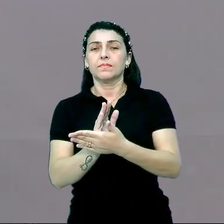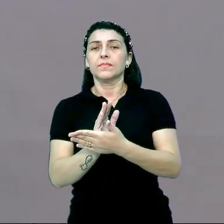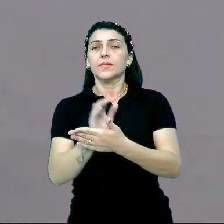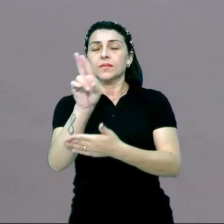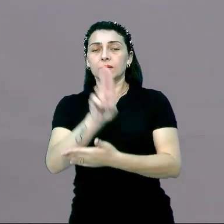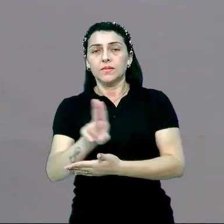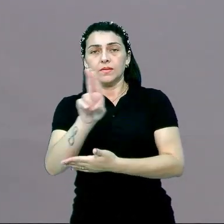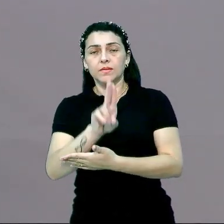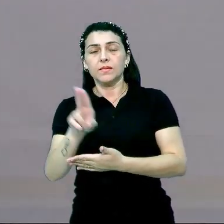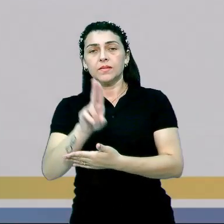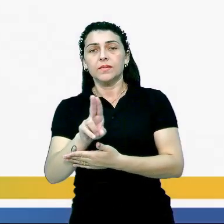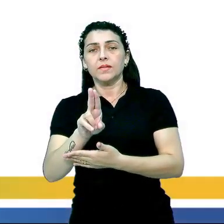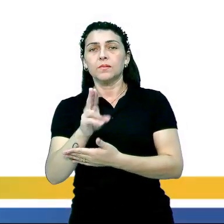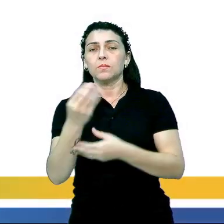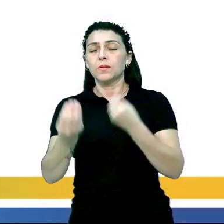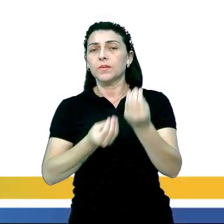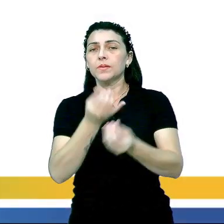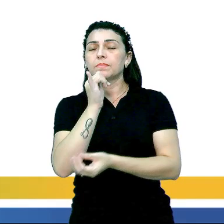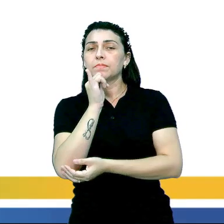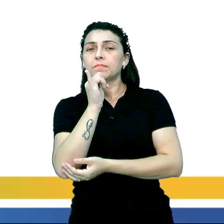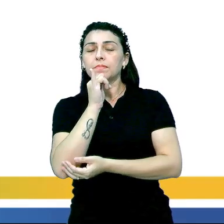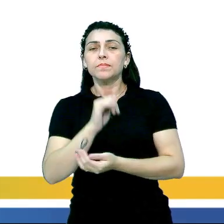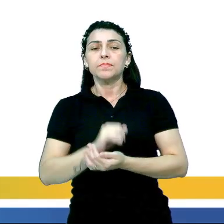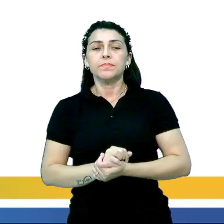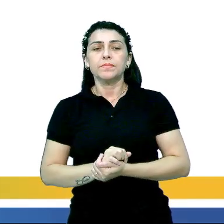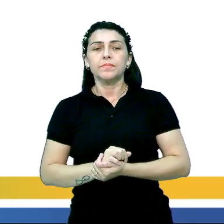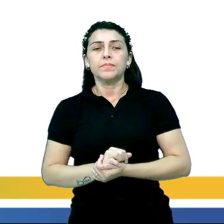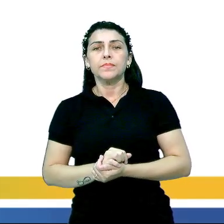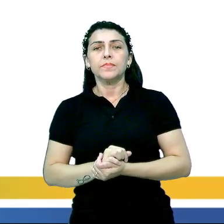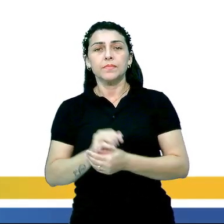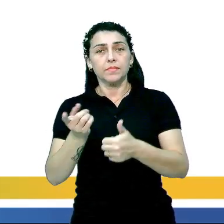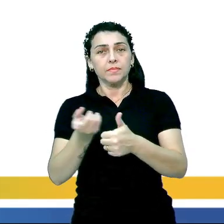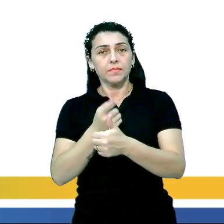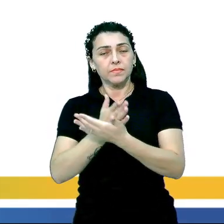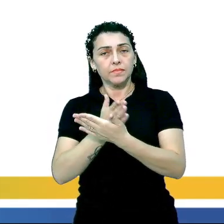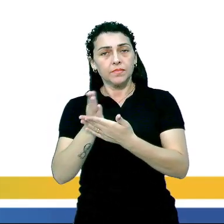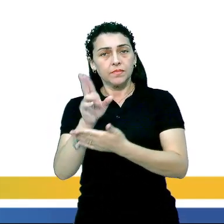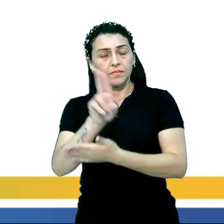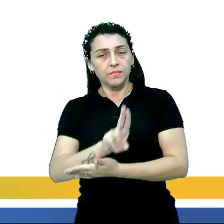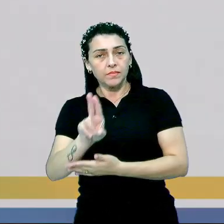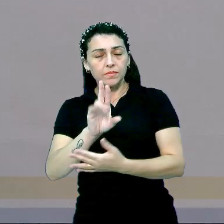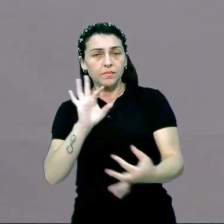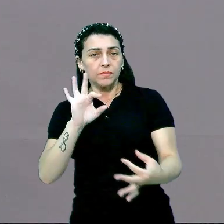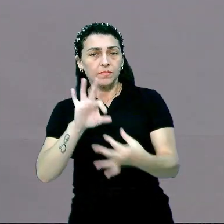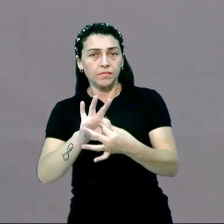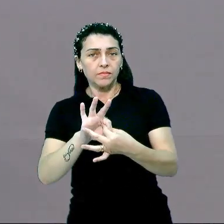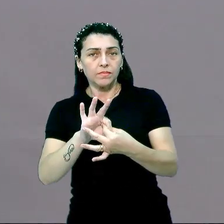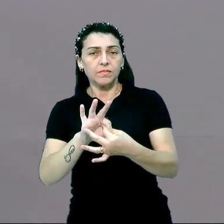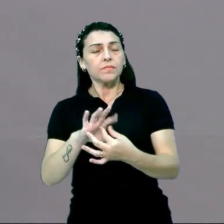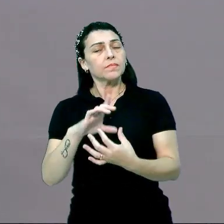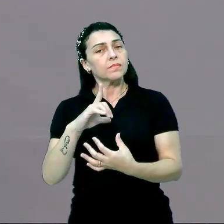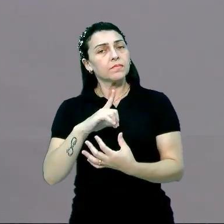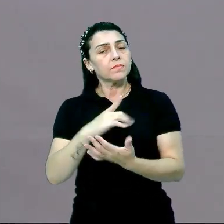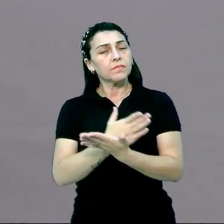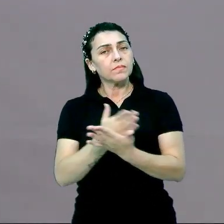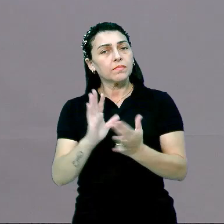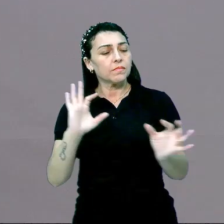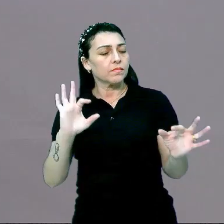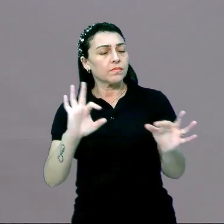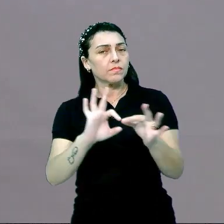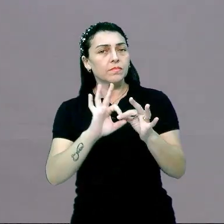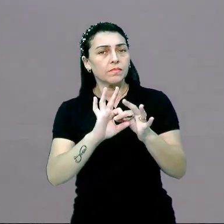ser utilizados. Como, por exemplo, nós temos aqui, iniciar com o uso de um conectivo. Eu tenho que iniciar